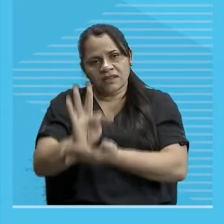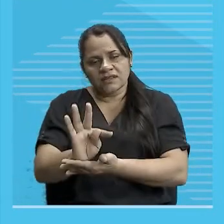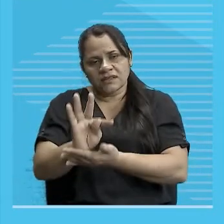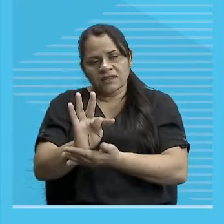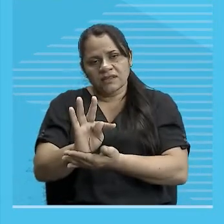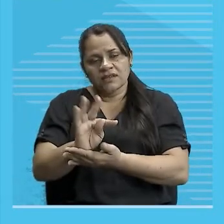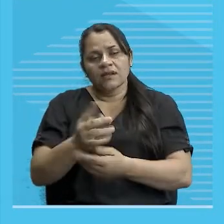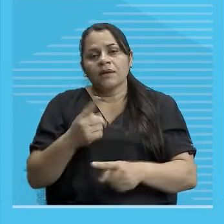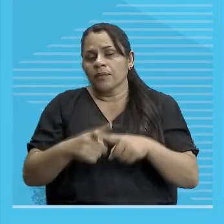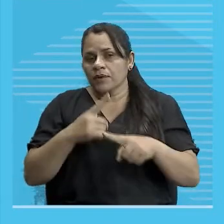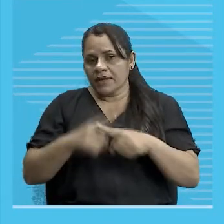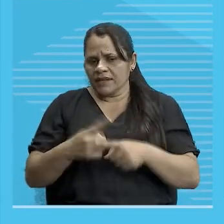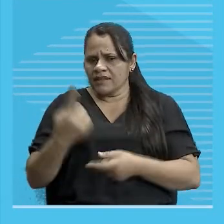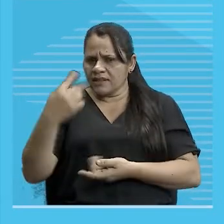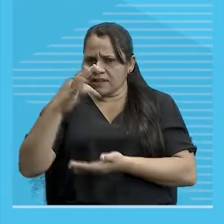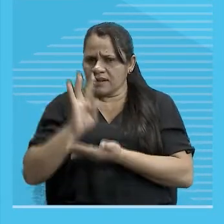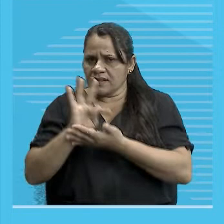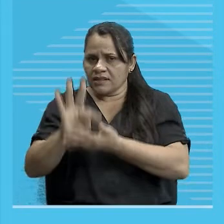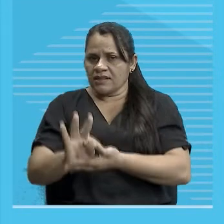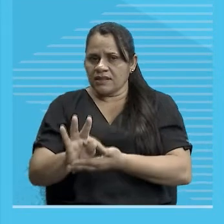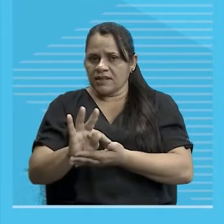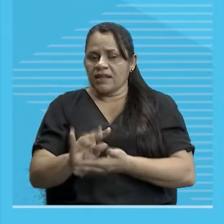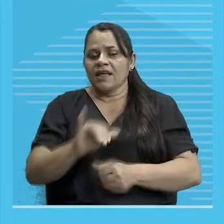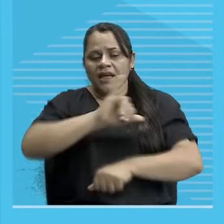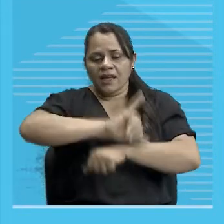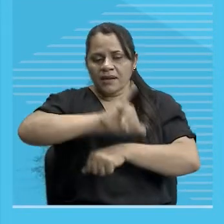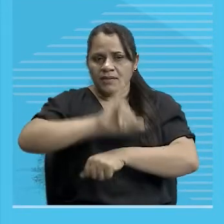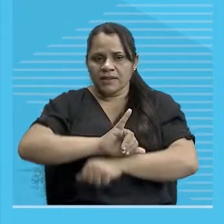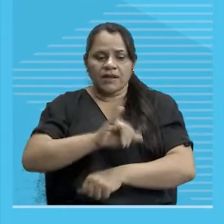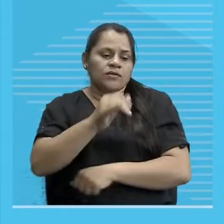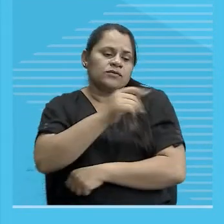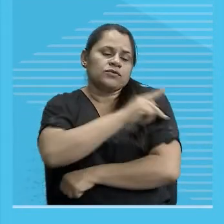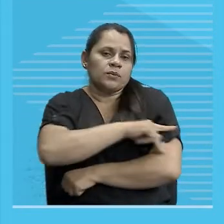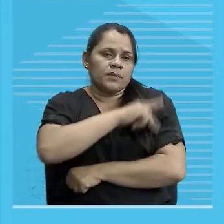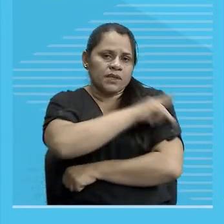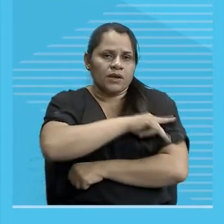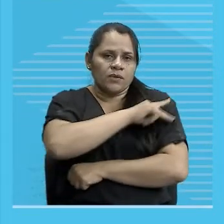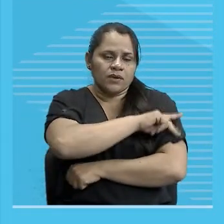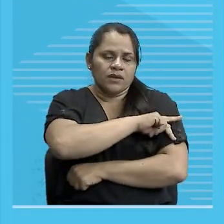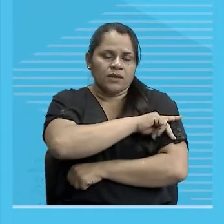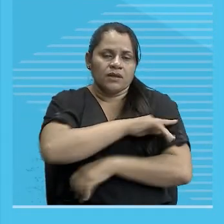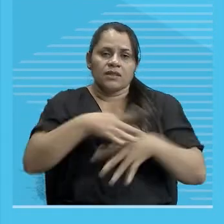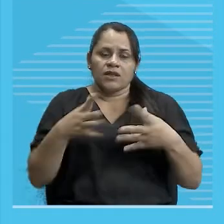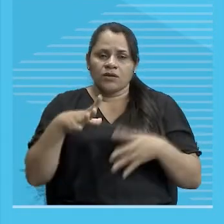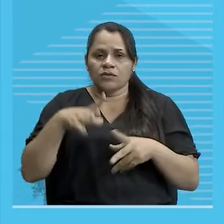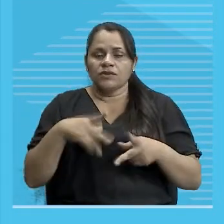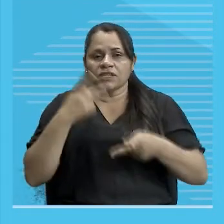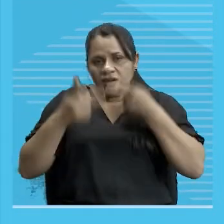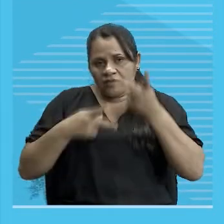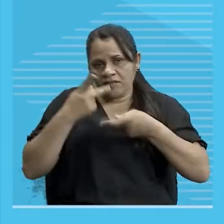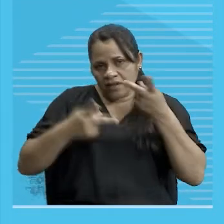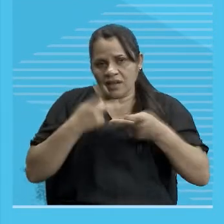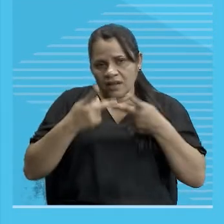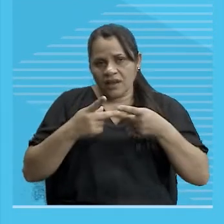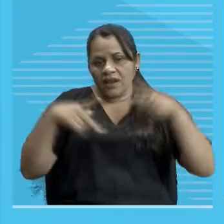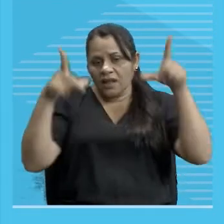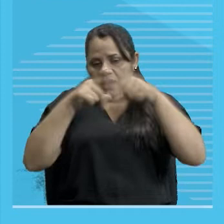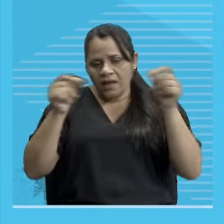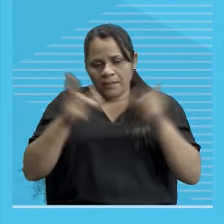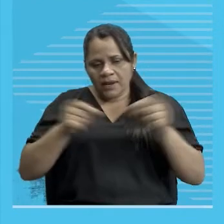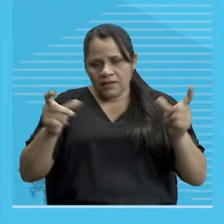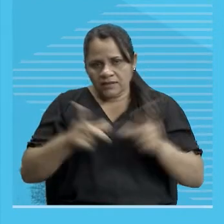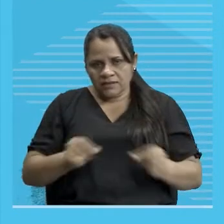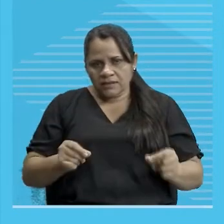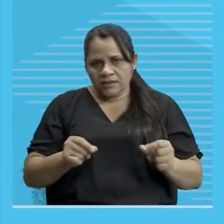Piauí. Ok, mas não a Teresina. Você não fala a Brasília, não é? Em referência à capital do